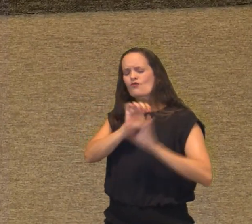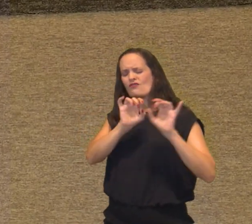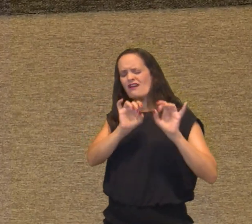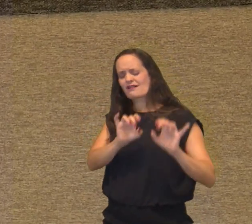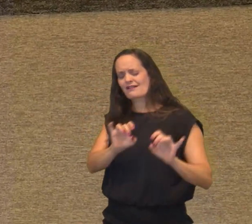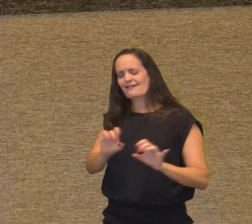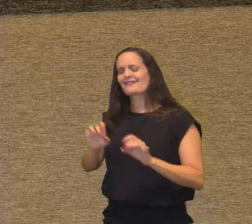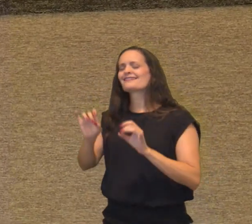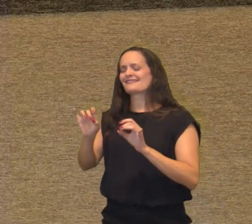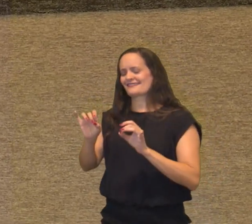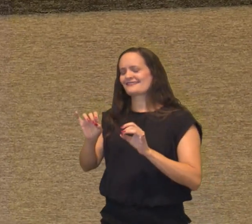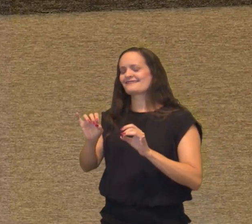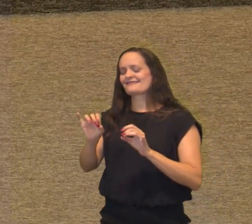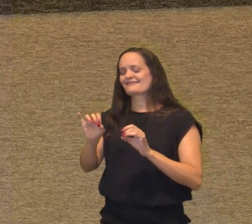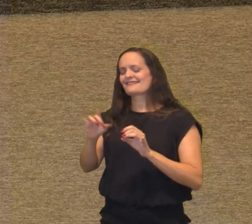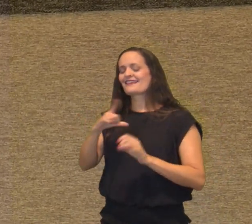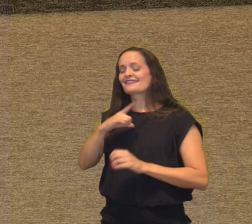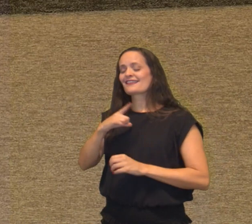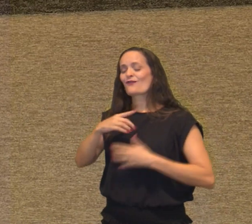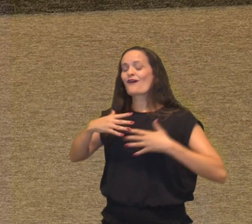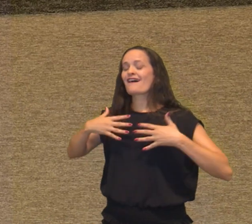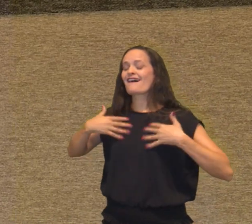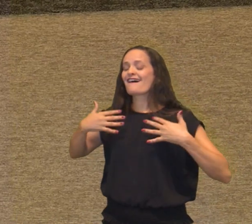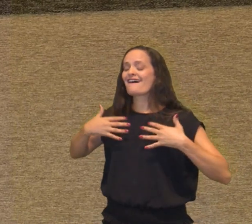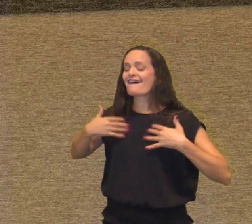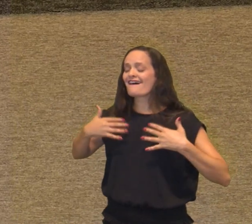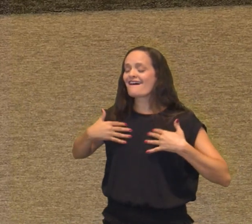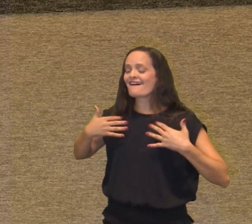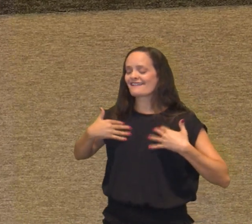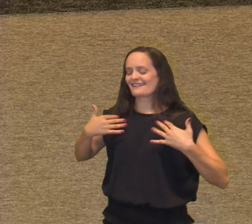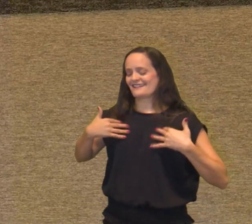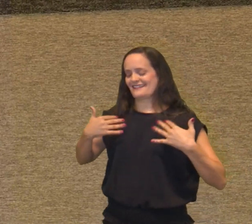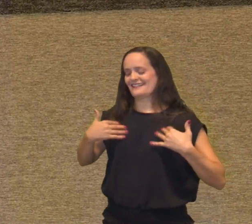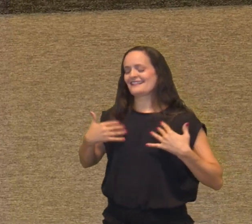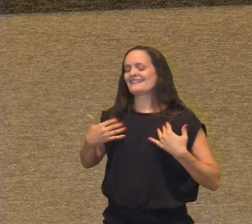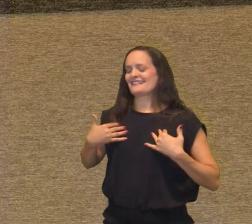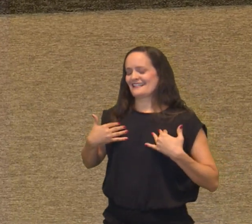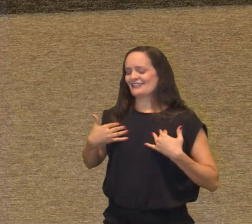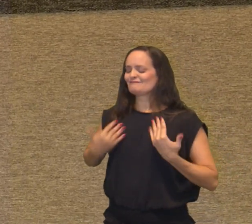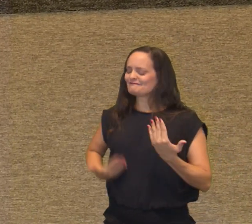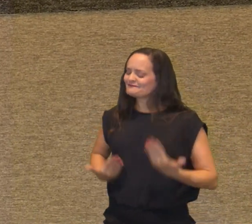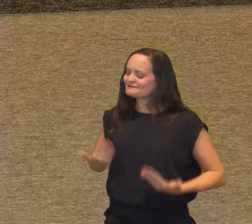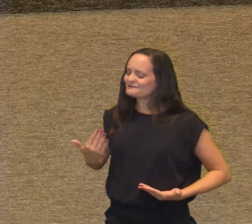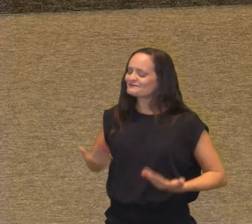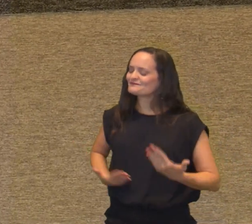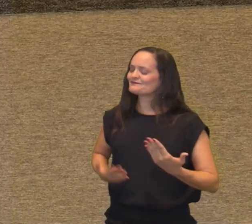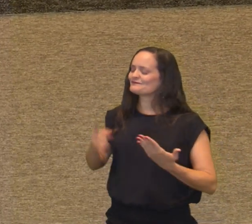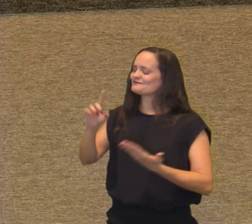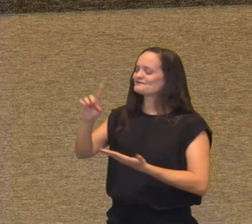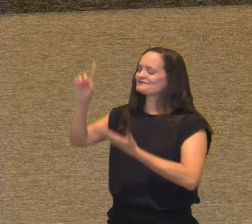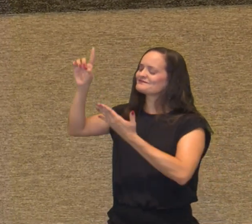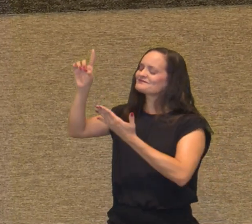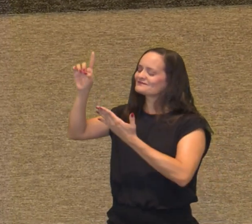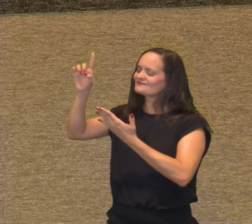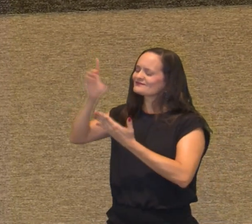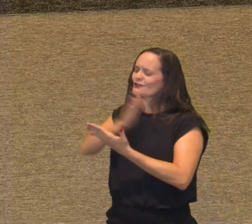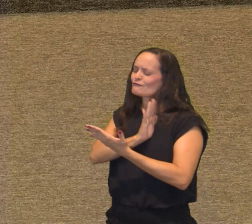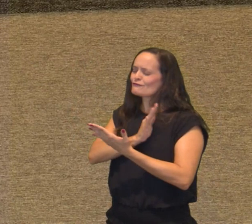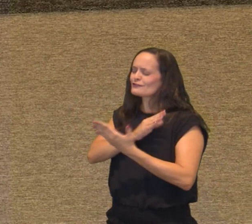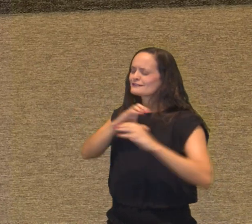que possam ter a satisfação, a alegria, Senhor, de Te servir com todo o